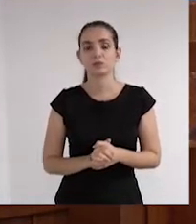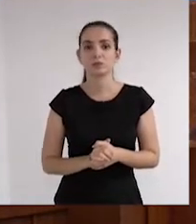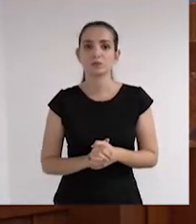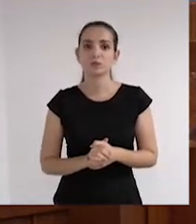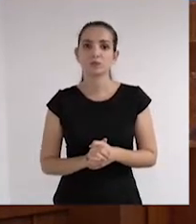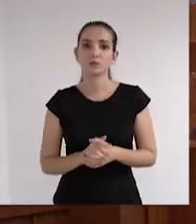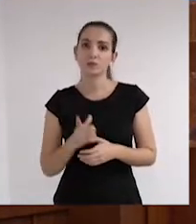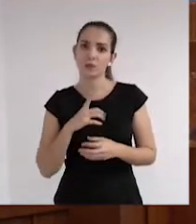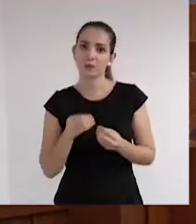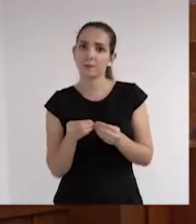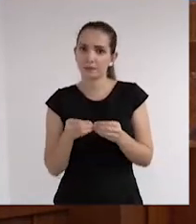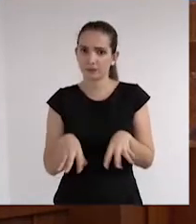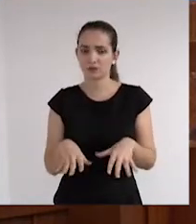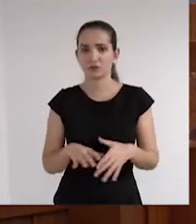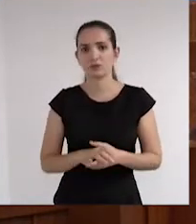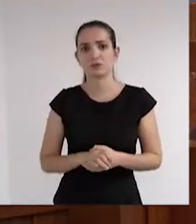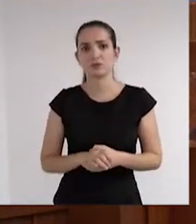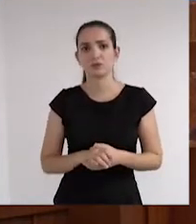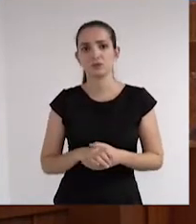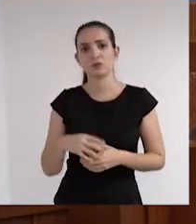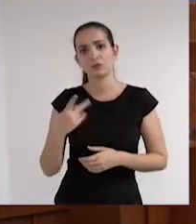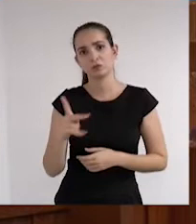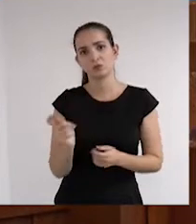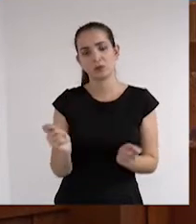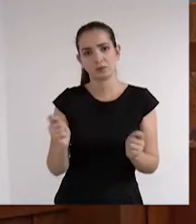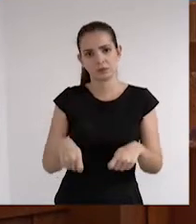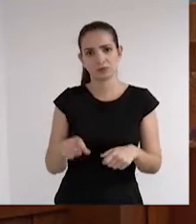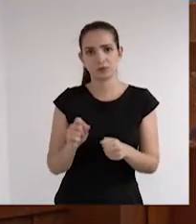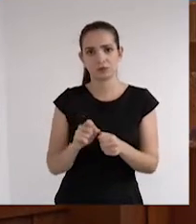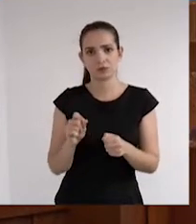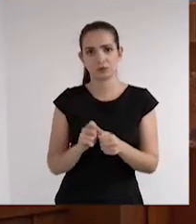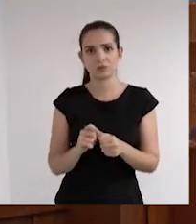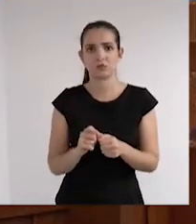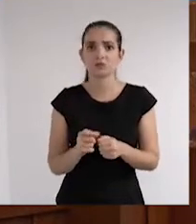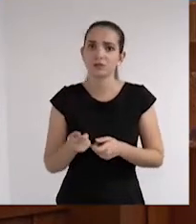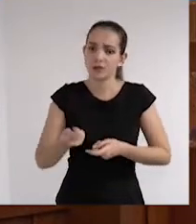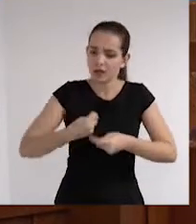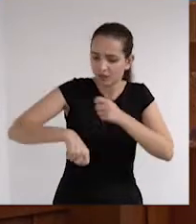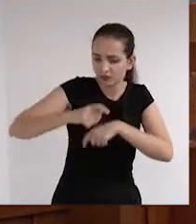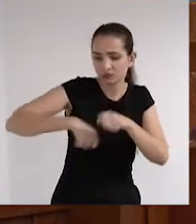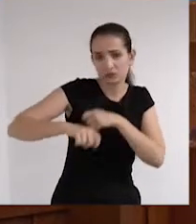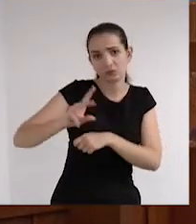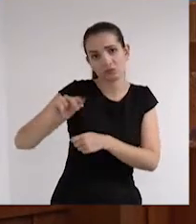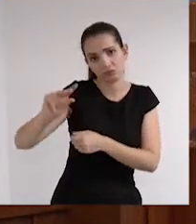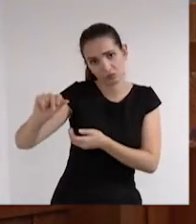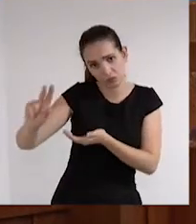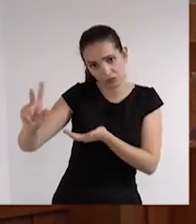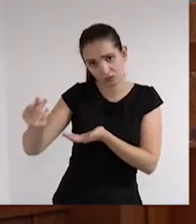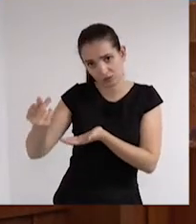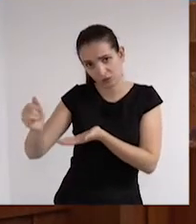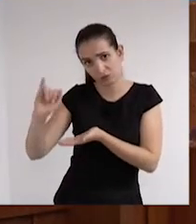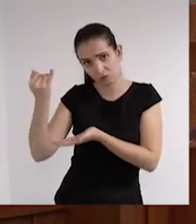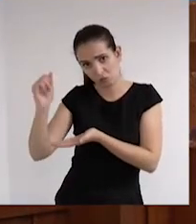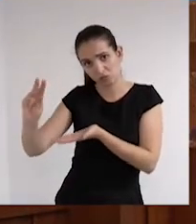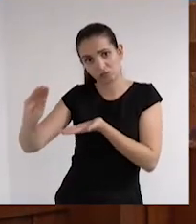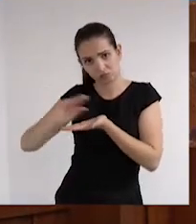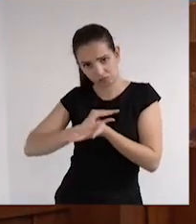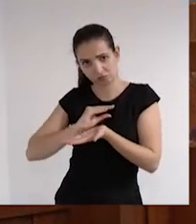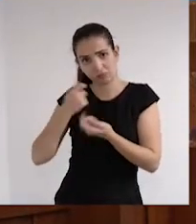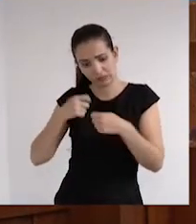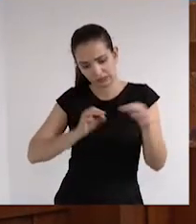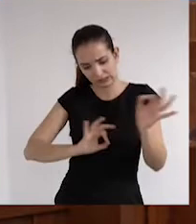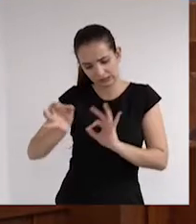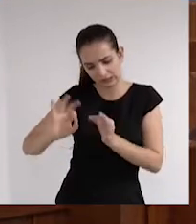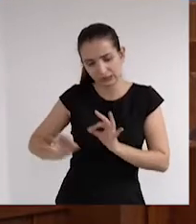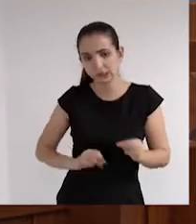fica prejudicado nessa sua capacidade de fazer o controle e a arrecadação de impostos,